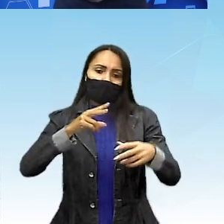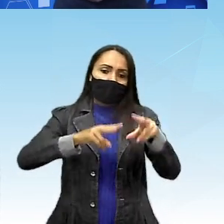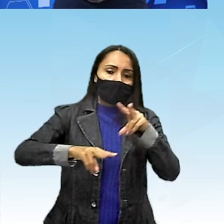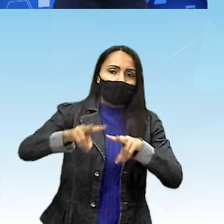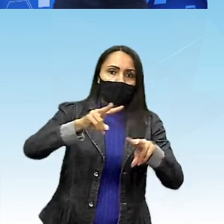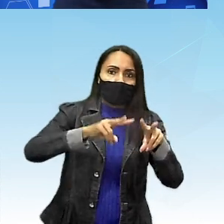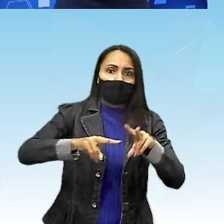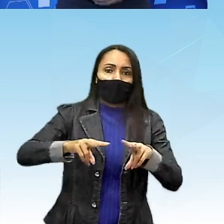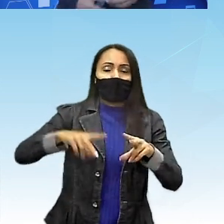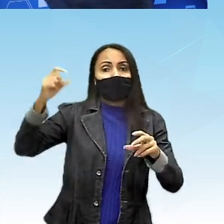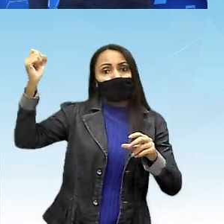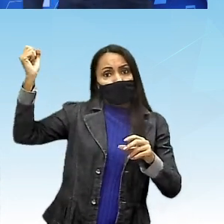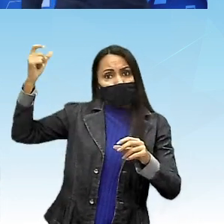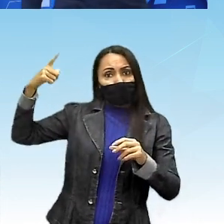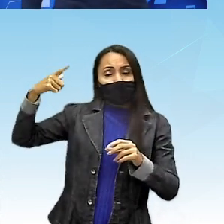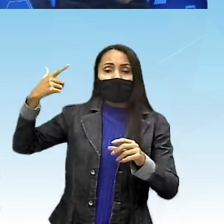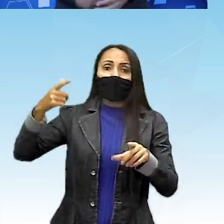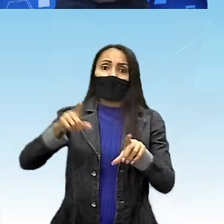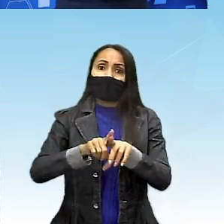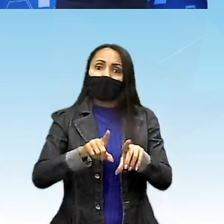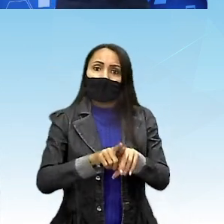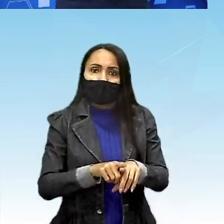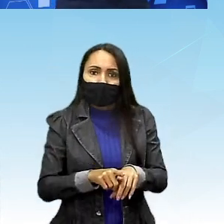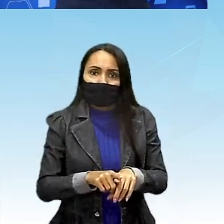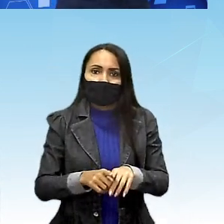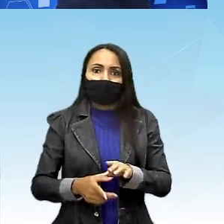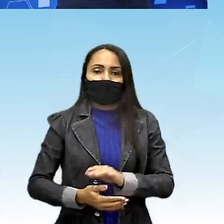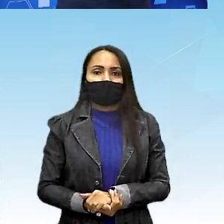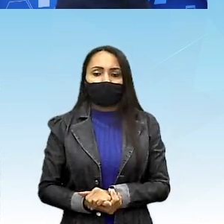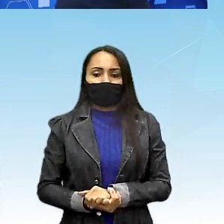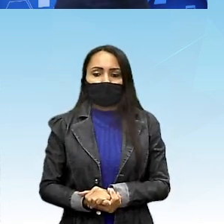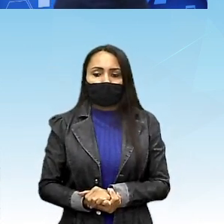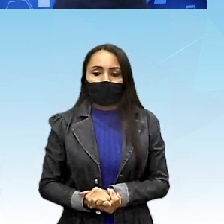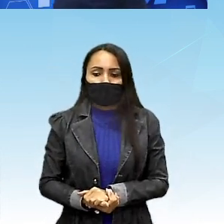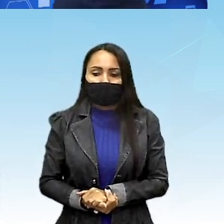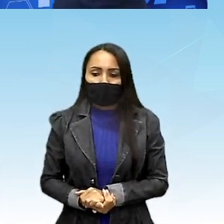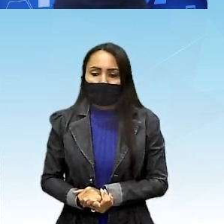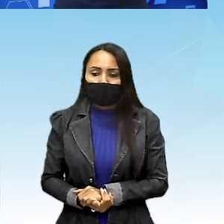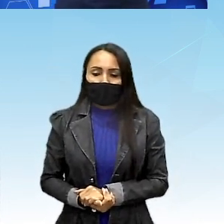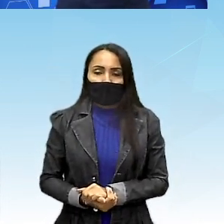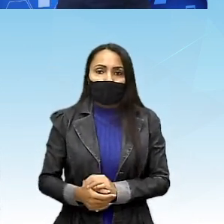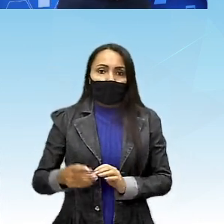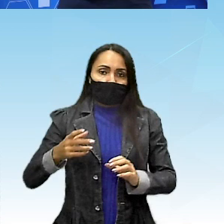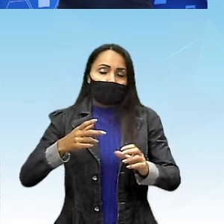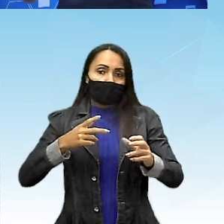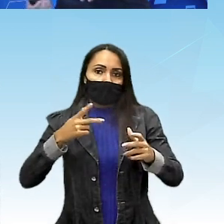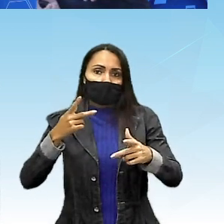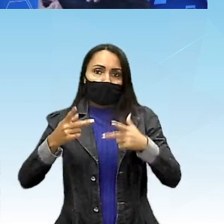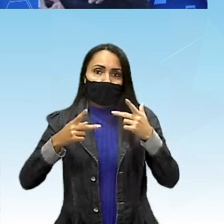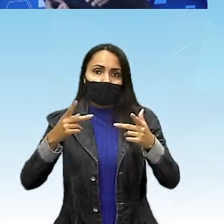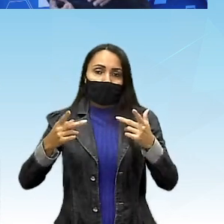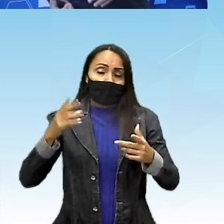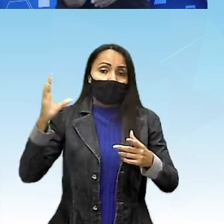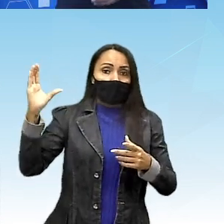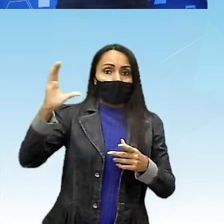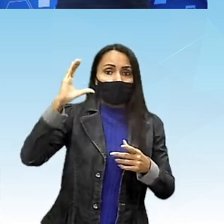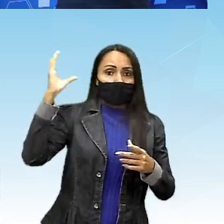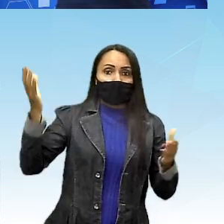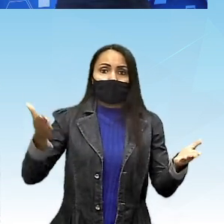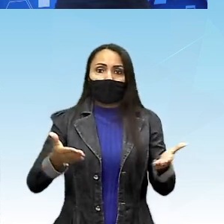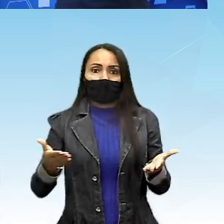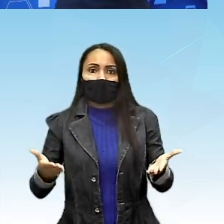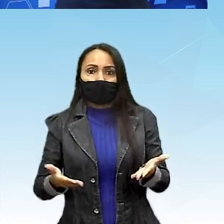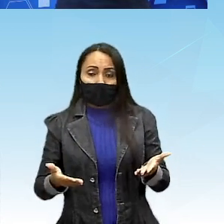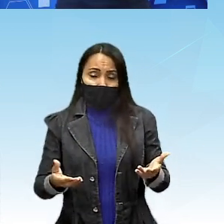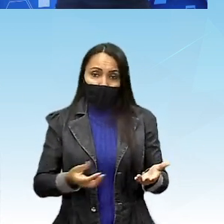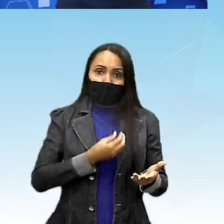temos muito sol. Um sol para cada habitante praticamente, né? Se a gente for falar aí do clima agora, principalmente que a gente